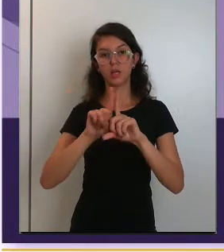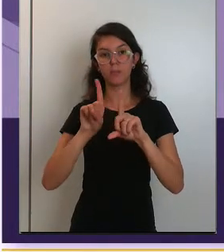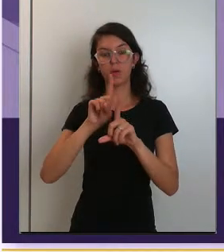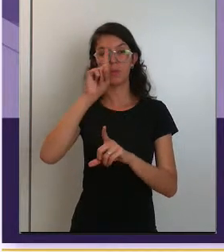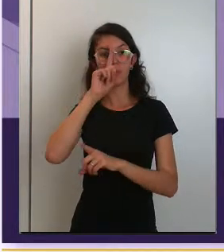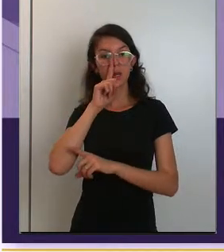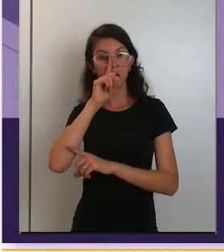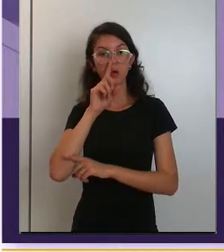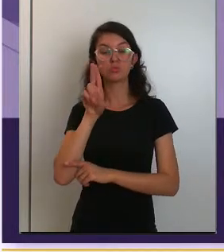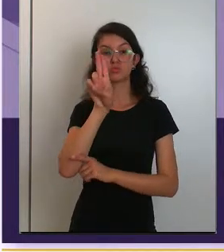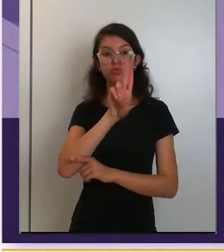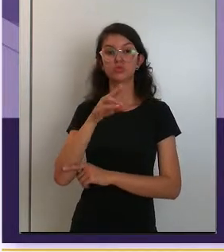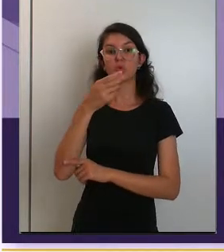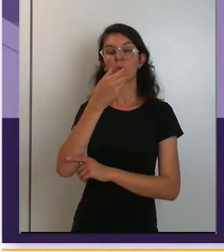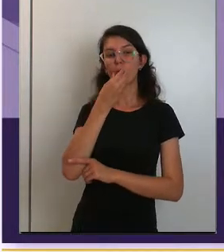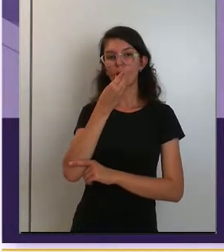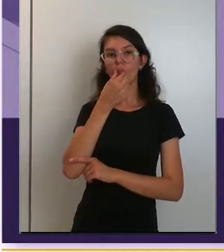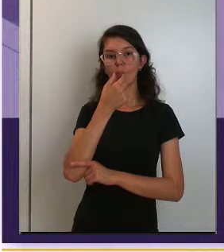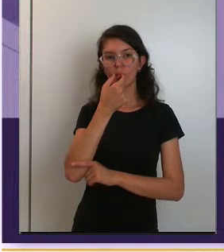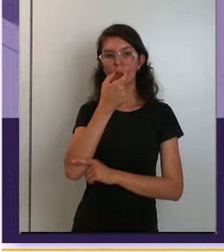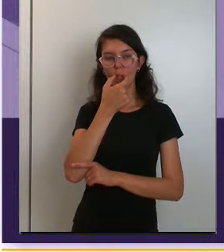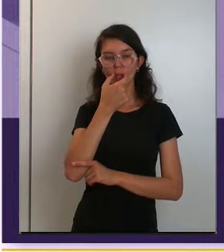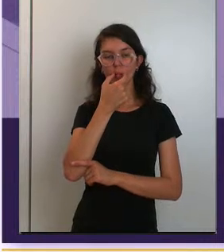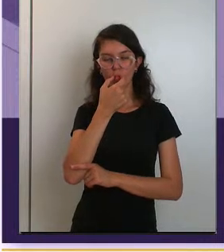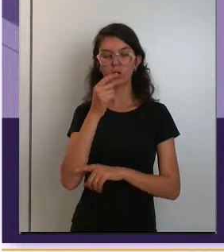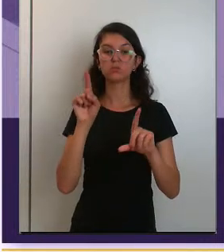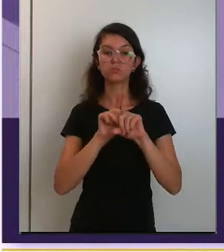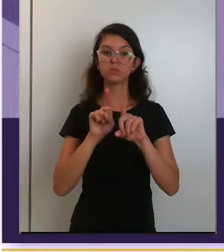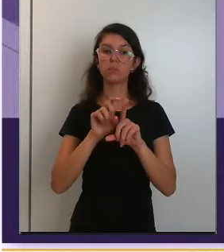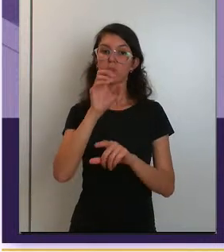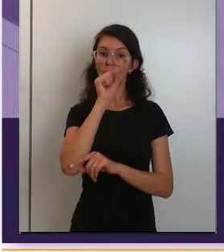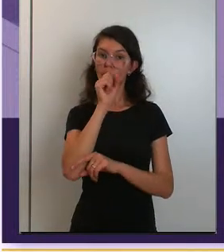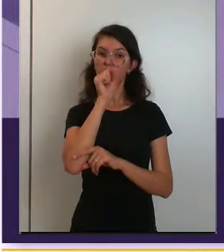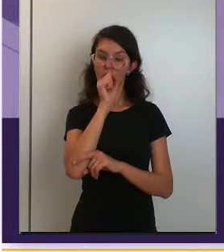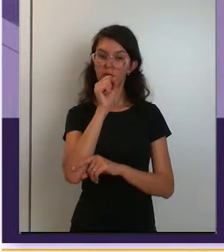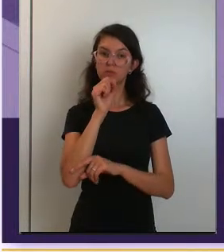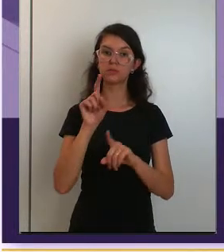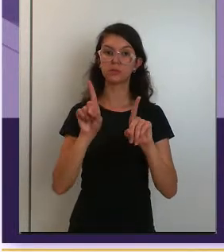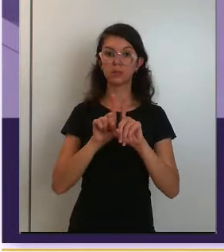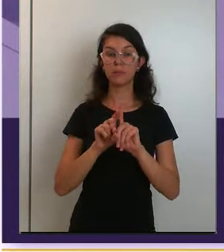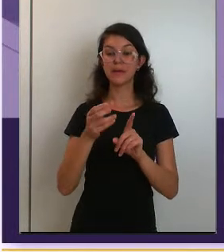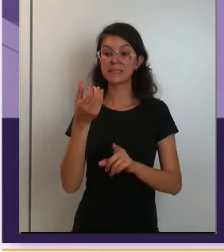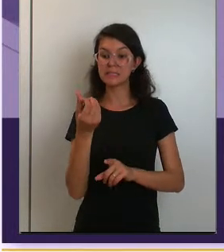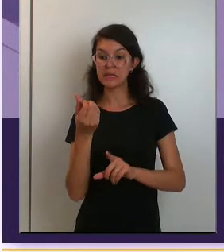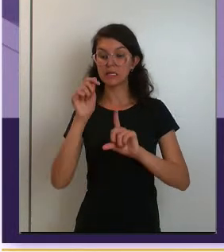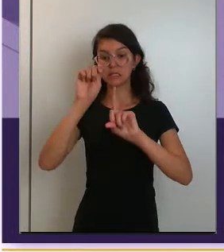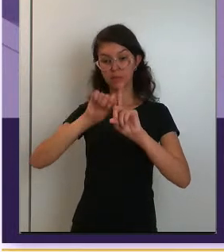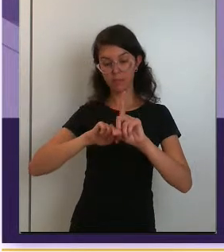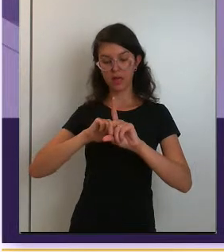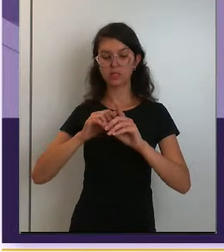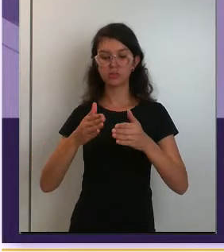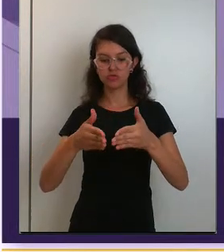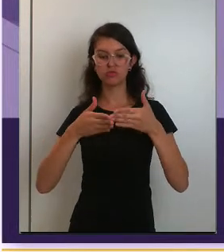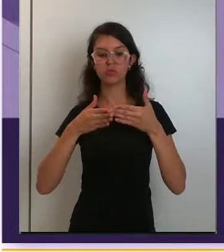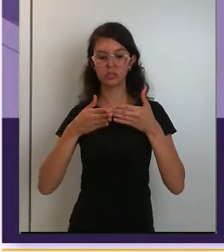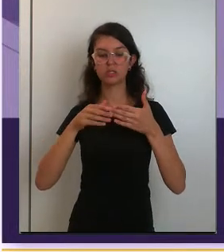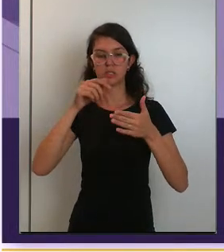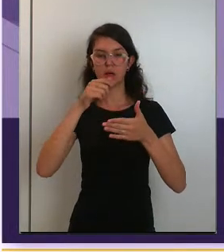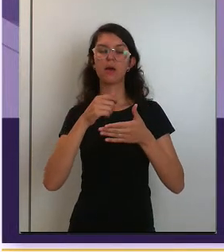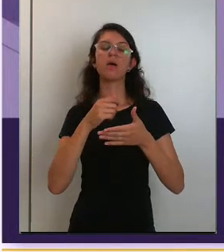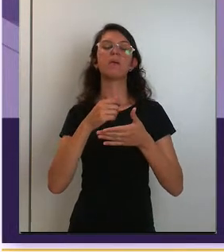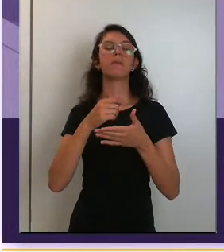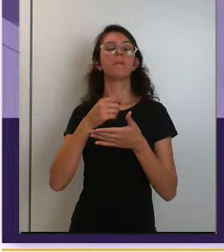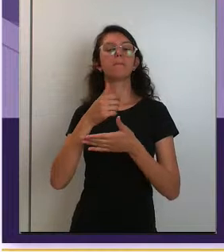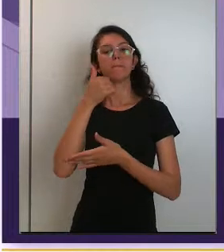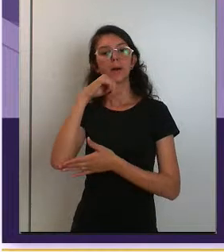uso de chupetas e mamadeiras, né? Incentivar a adoção de 6 meses de licença maternidade para as empresas que possam adotar